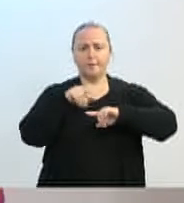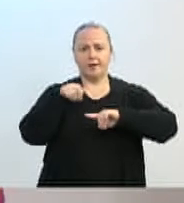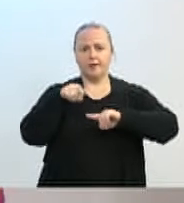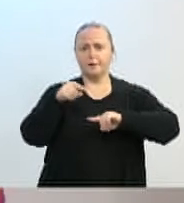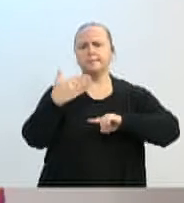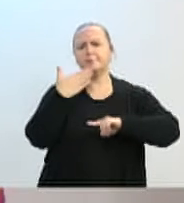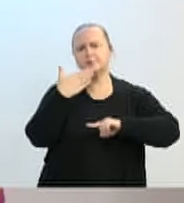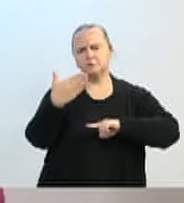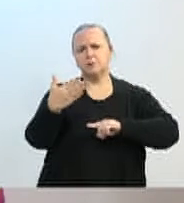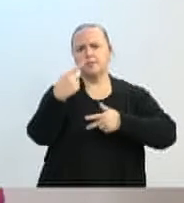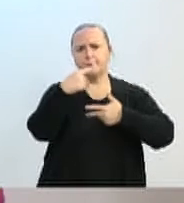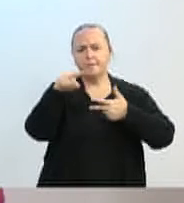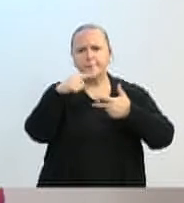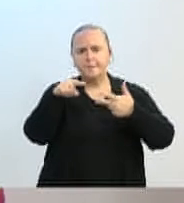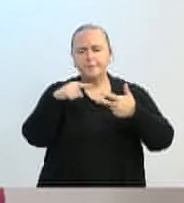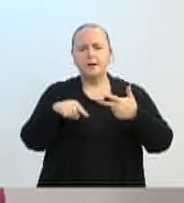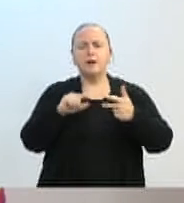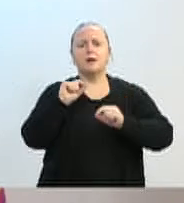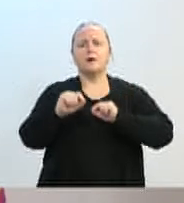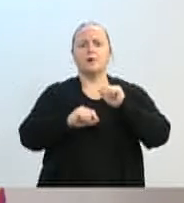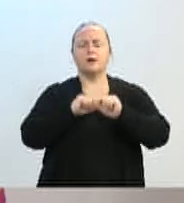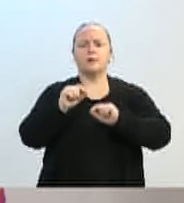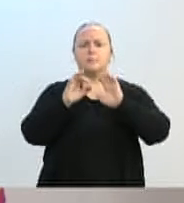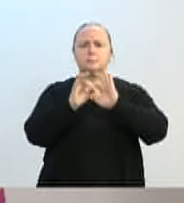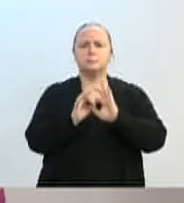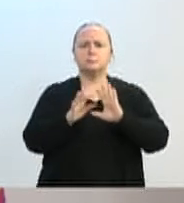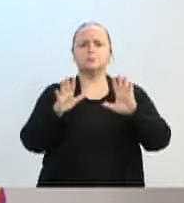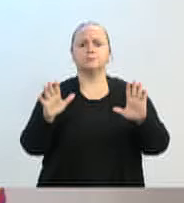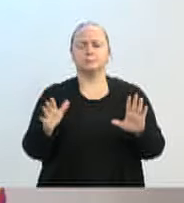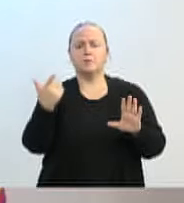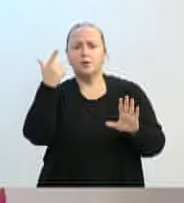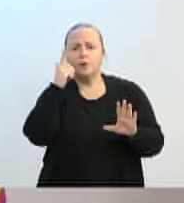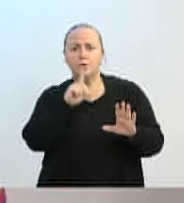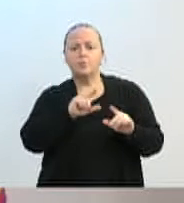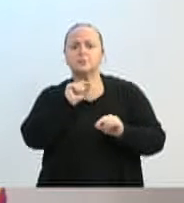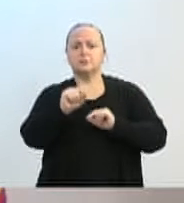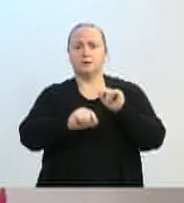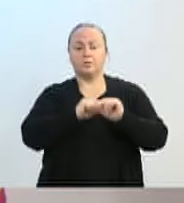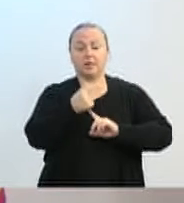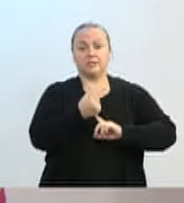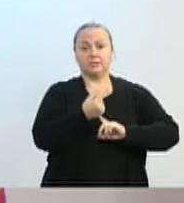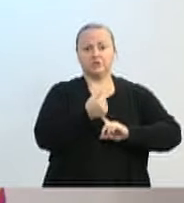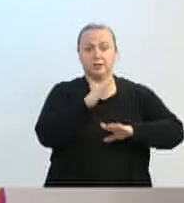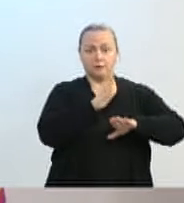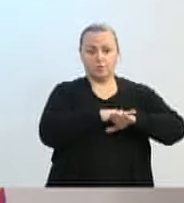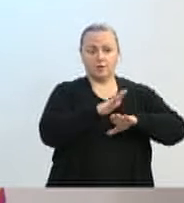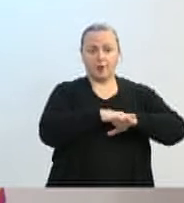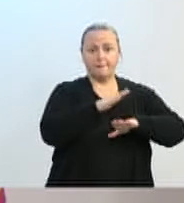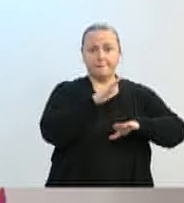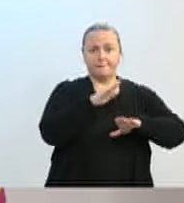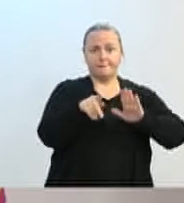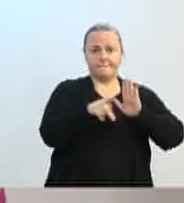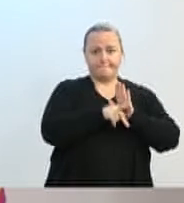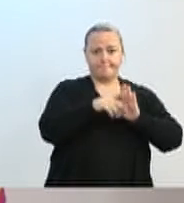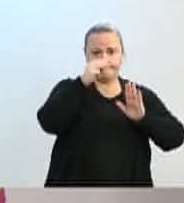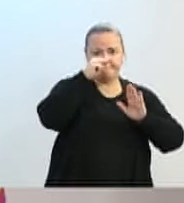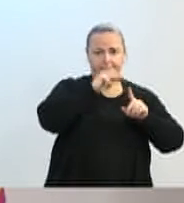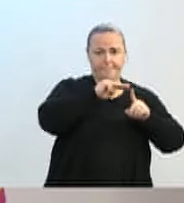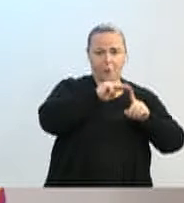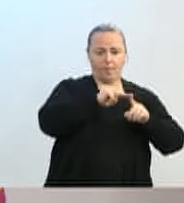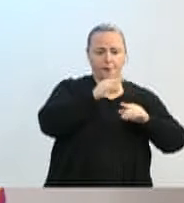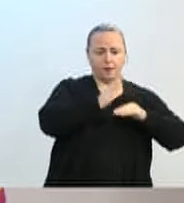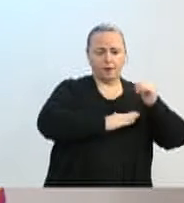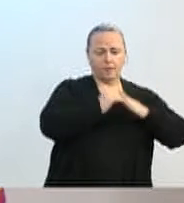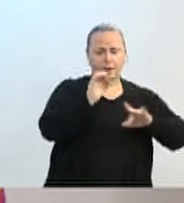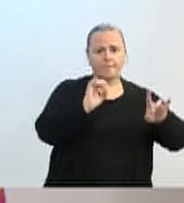Educação, então, a autorização para que o município, com recursos próprios, concluísse essas obras. Infelizmente,